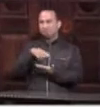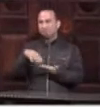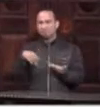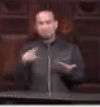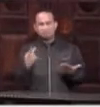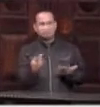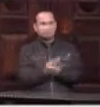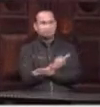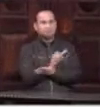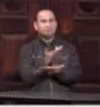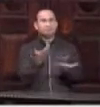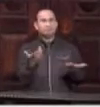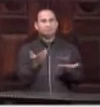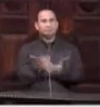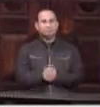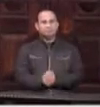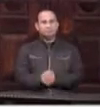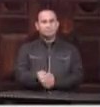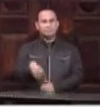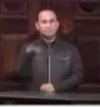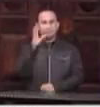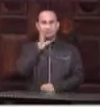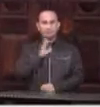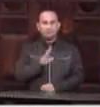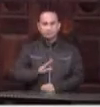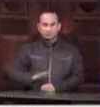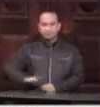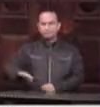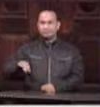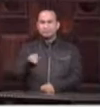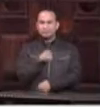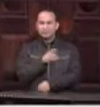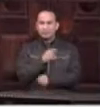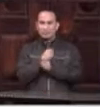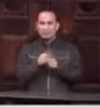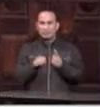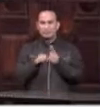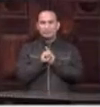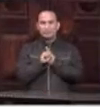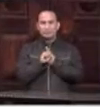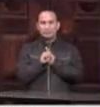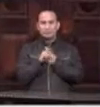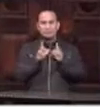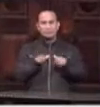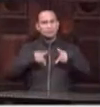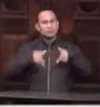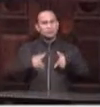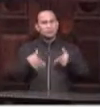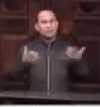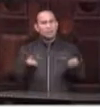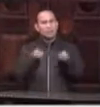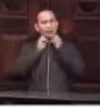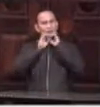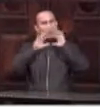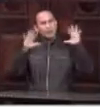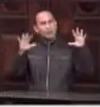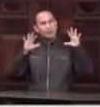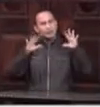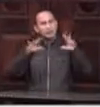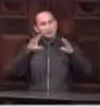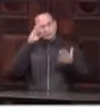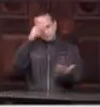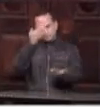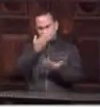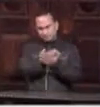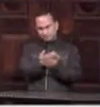de segregação existentes na nossa sociedade. A nossa posição nesse sentido é muito clara. A gente